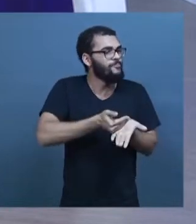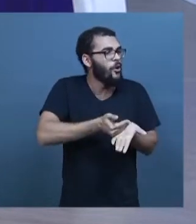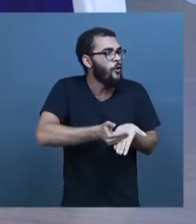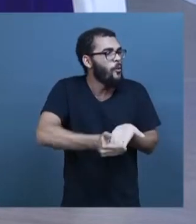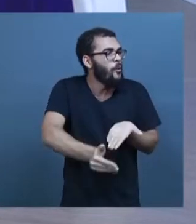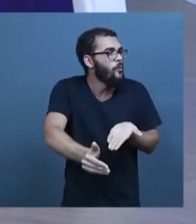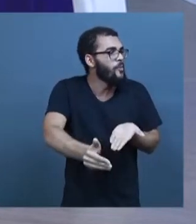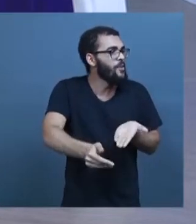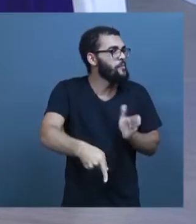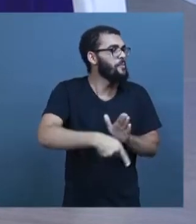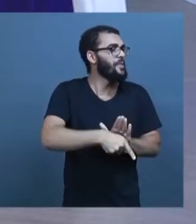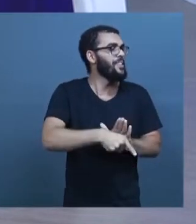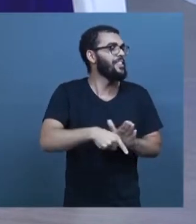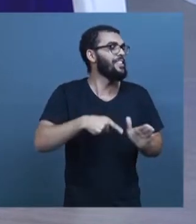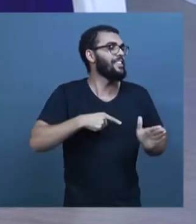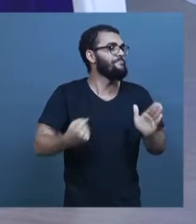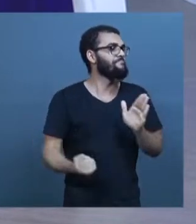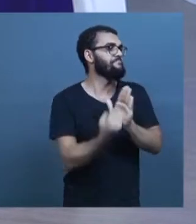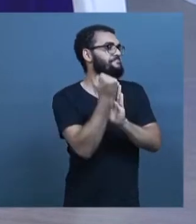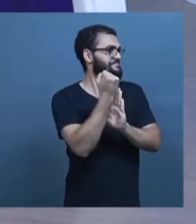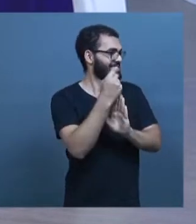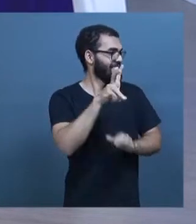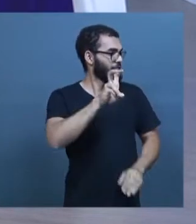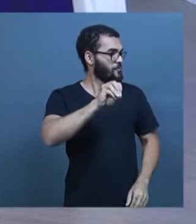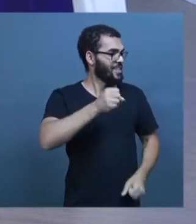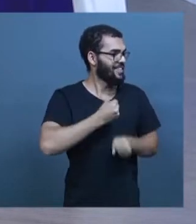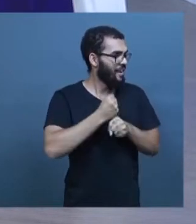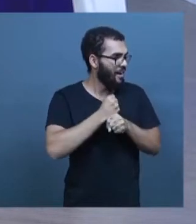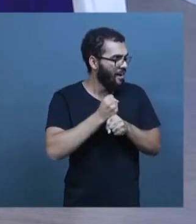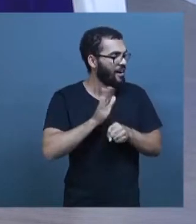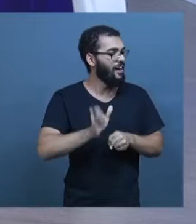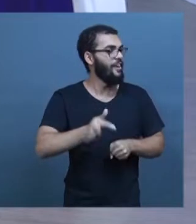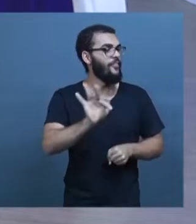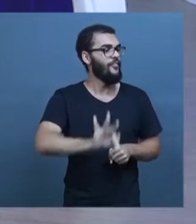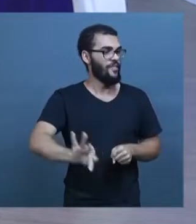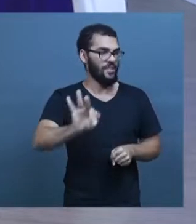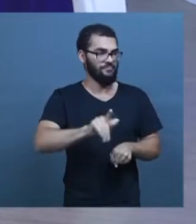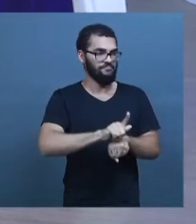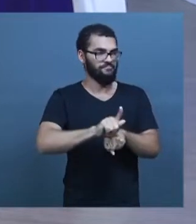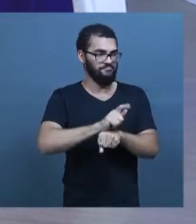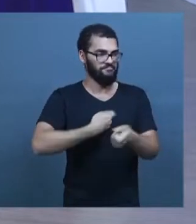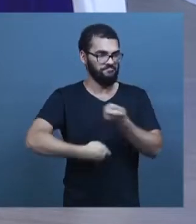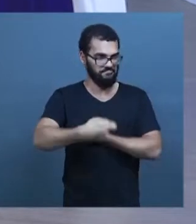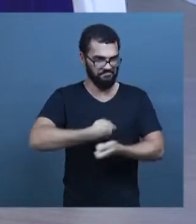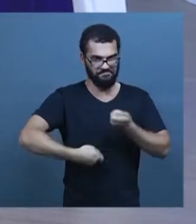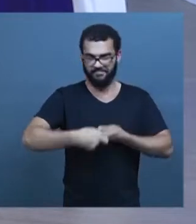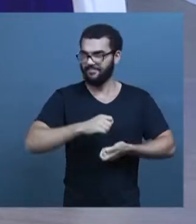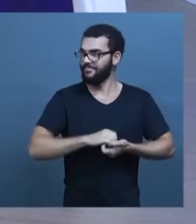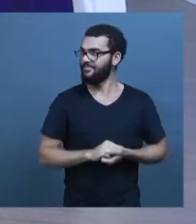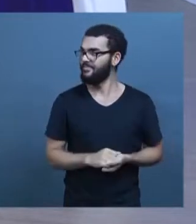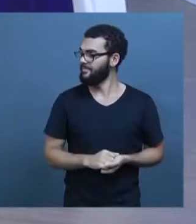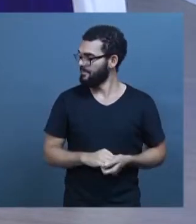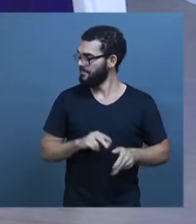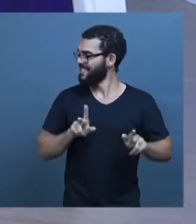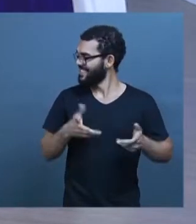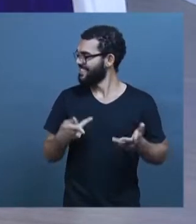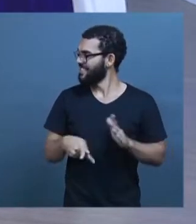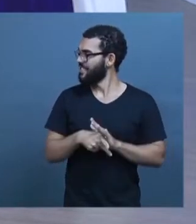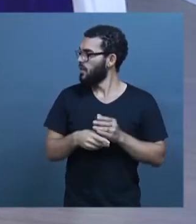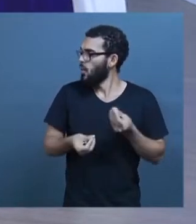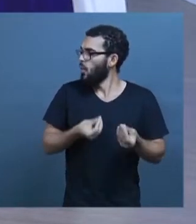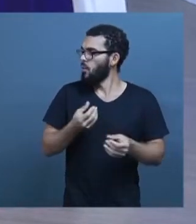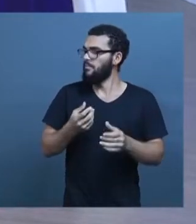selo comemorativo do cinquentenário da faculdade. Parabéns. Então, falando agora então dessa questão